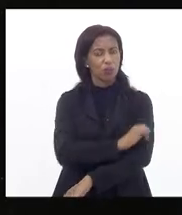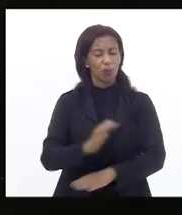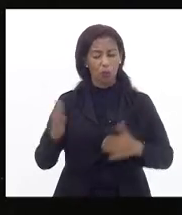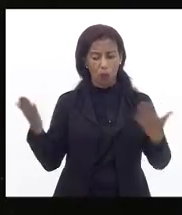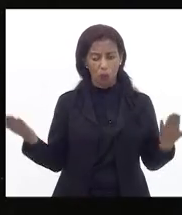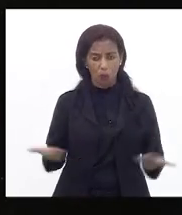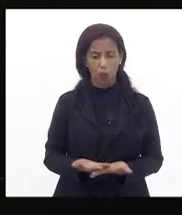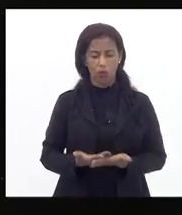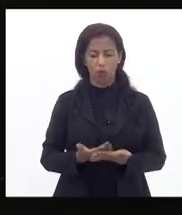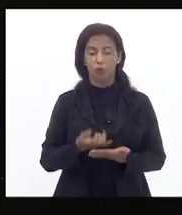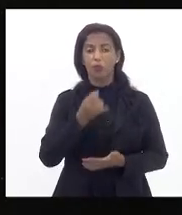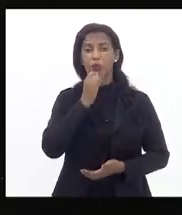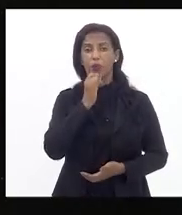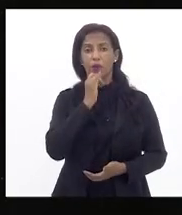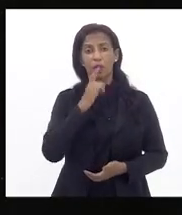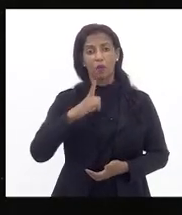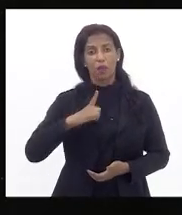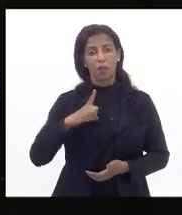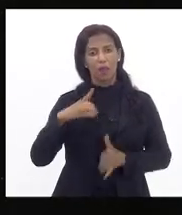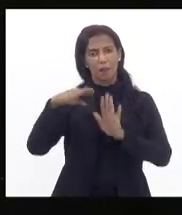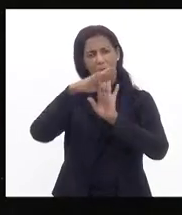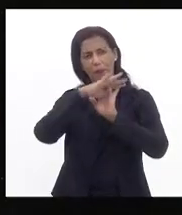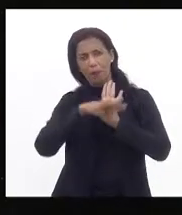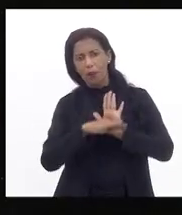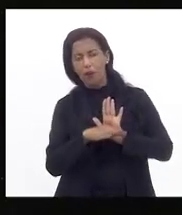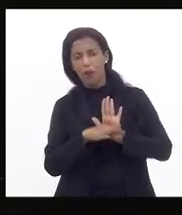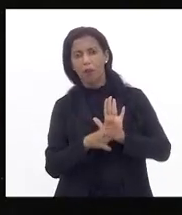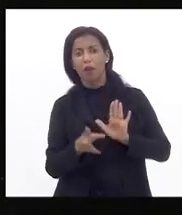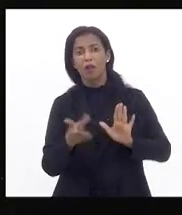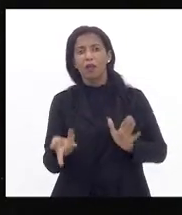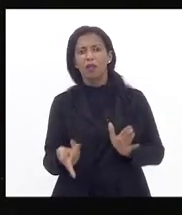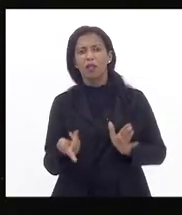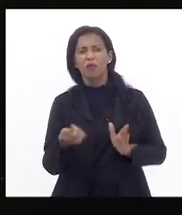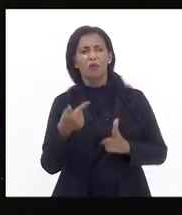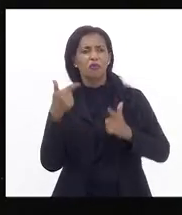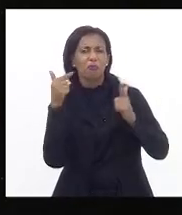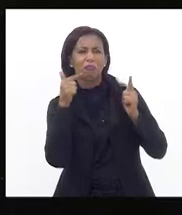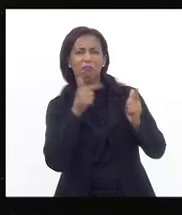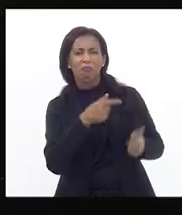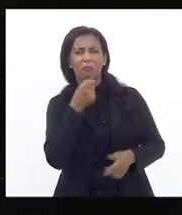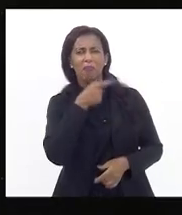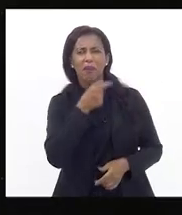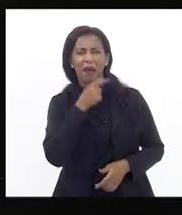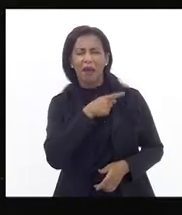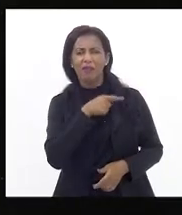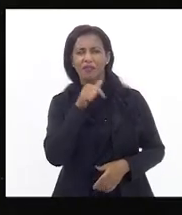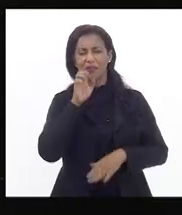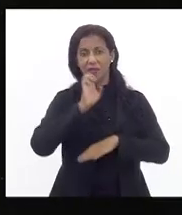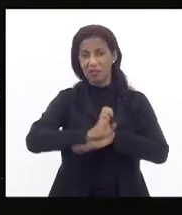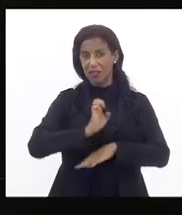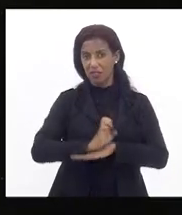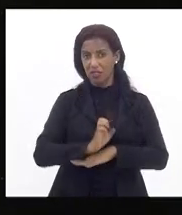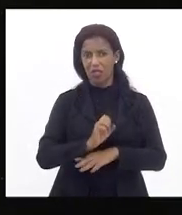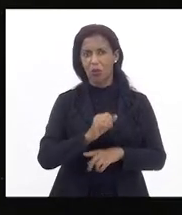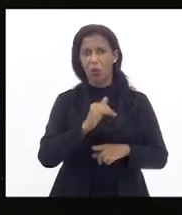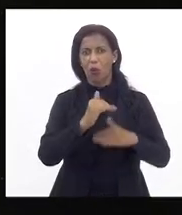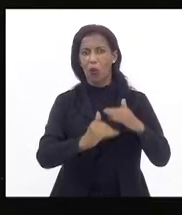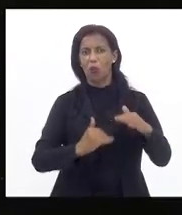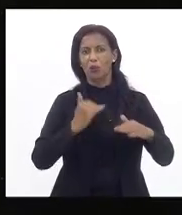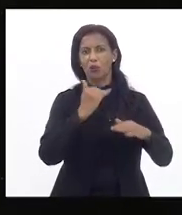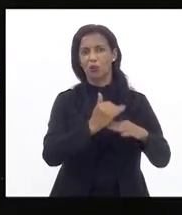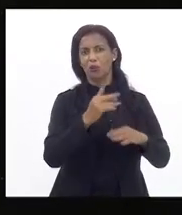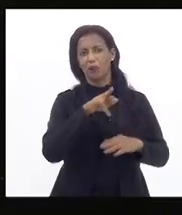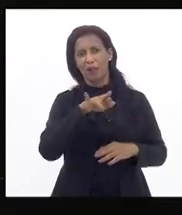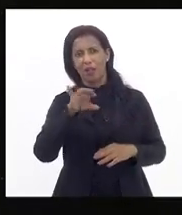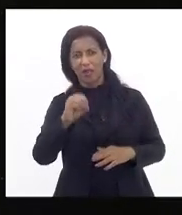Janeiro hoje por exemplo tem programas que foram inclusive alvo de chacota nesse estado como supera Rio